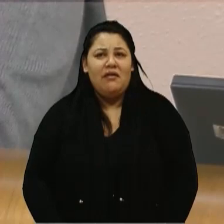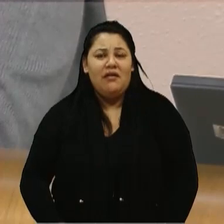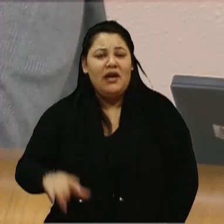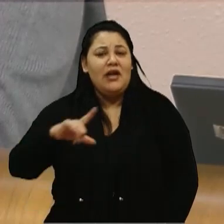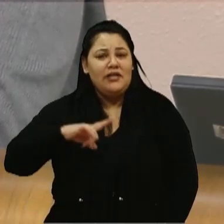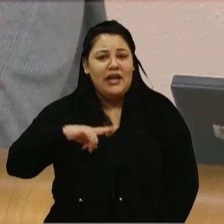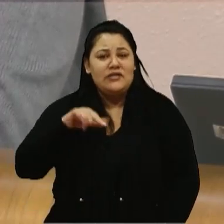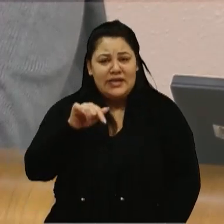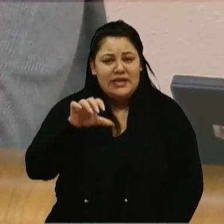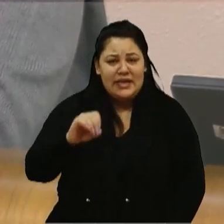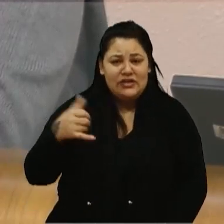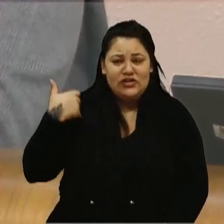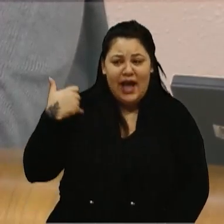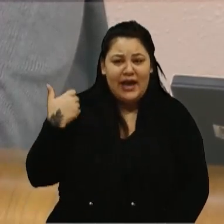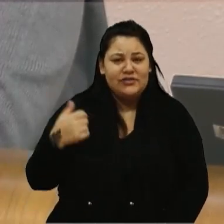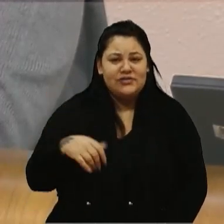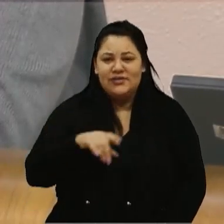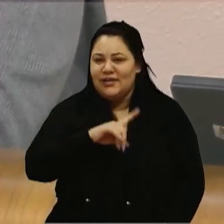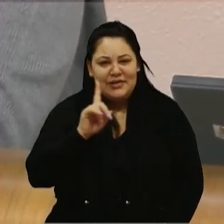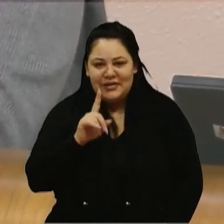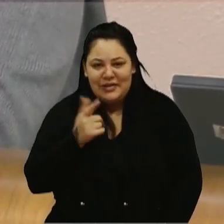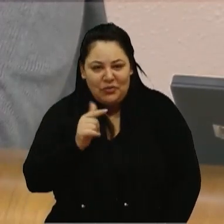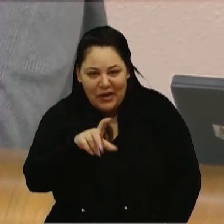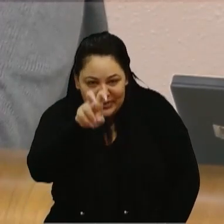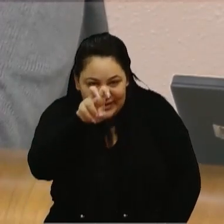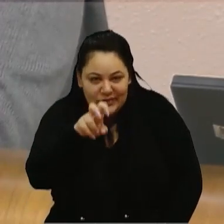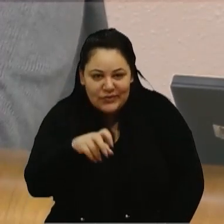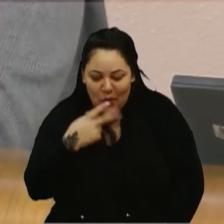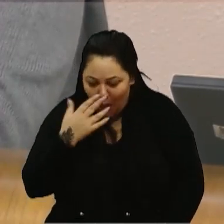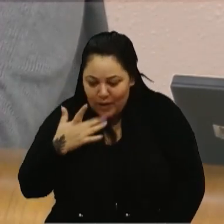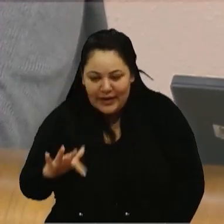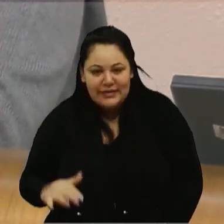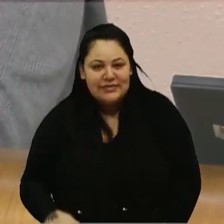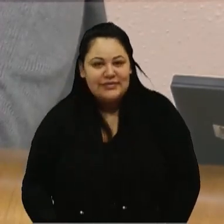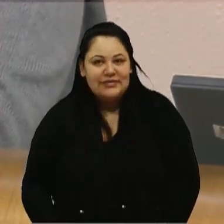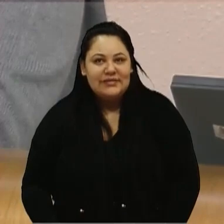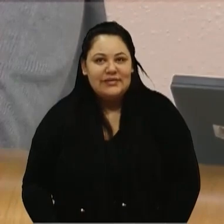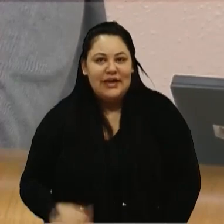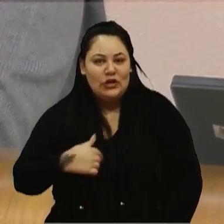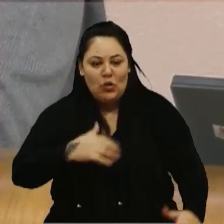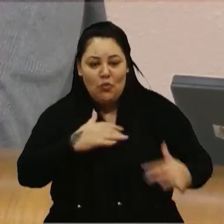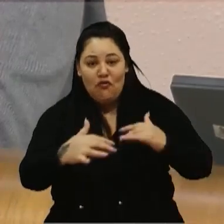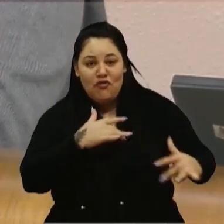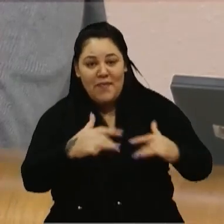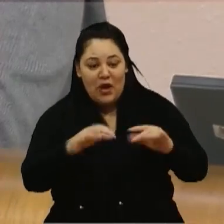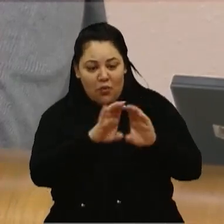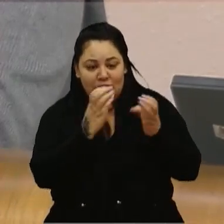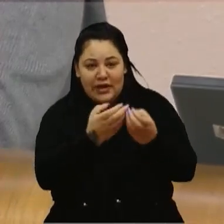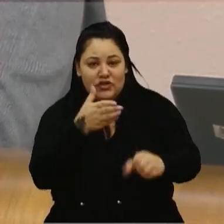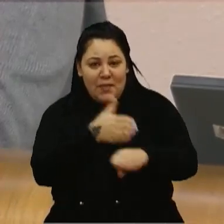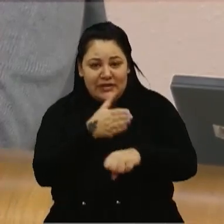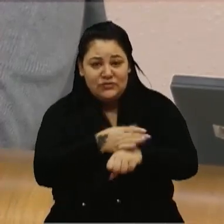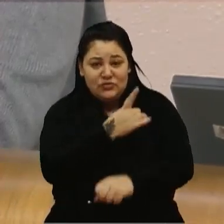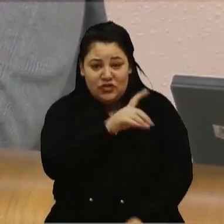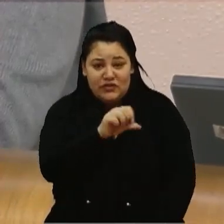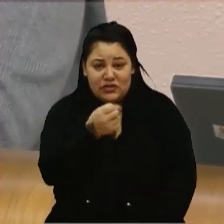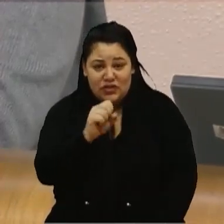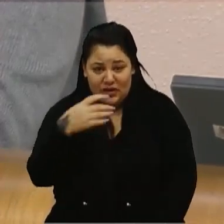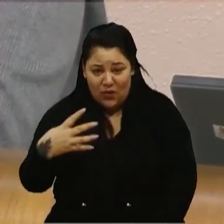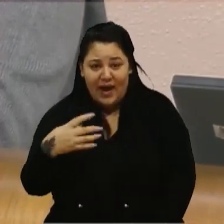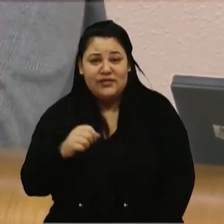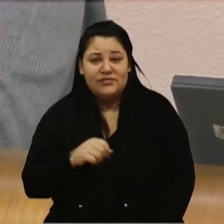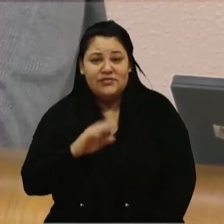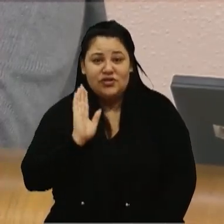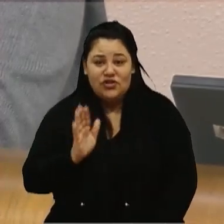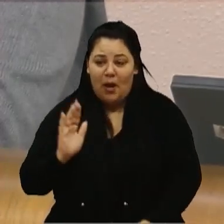70 anos, eu não tenho 5. Eu estou no movimento comunitário desde 1984. Eu passei